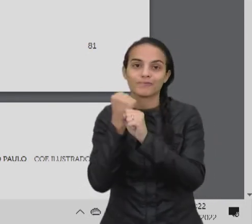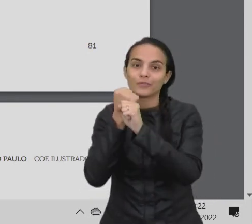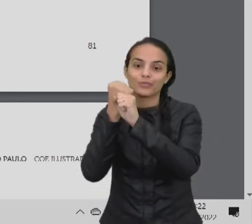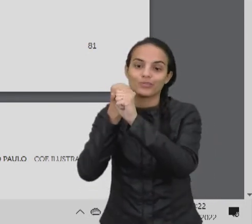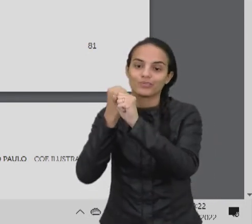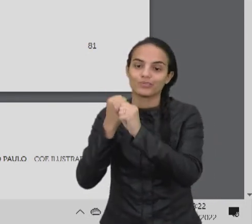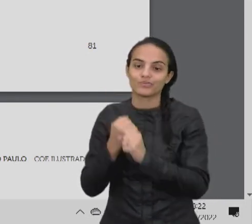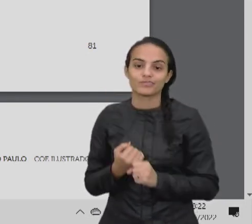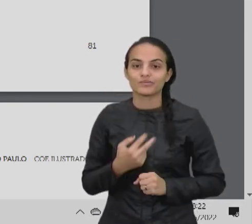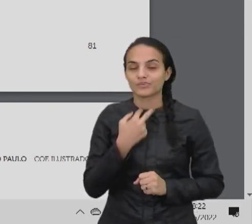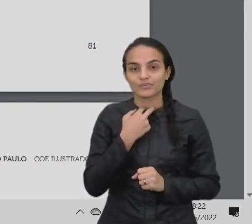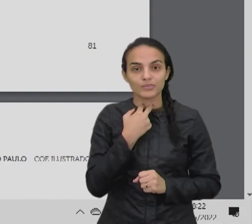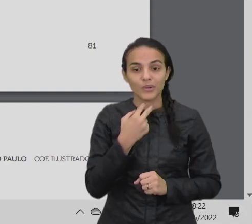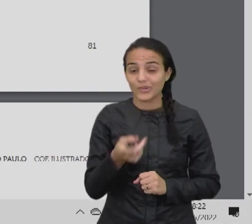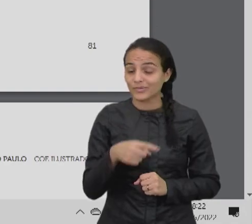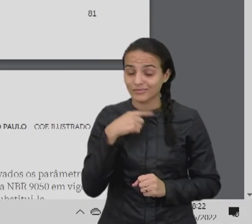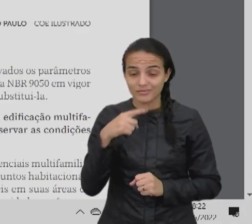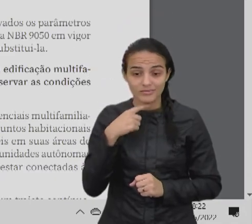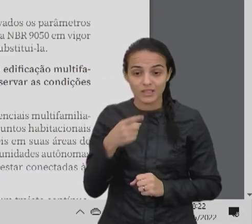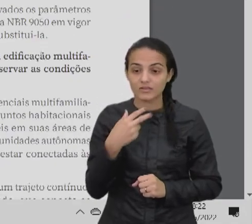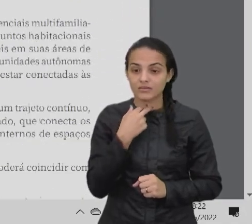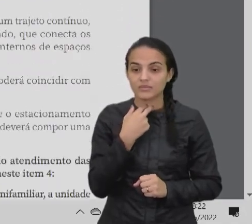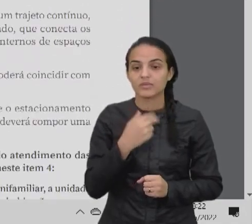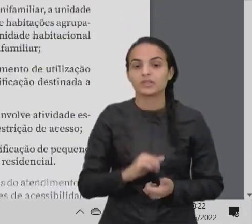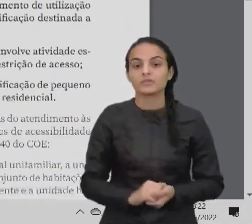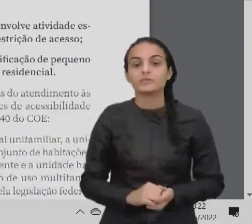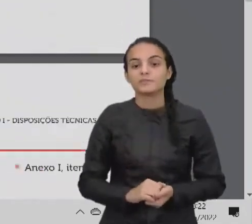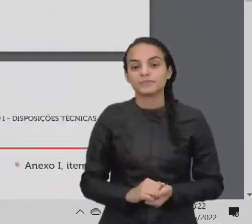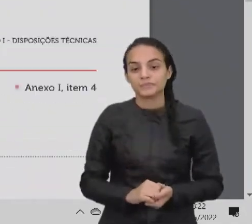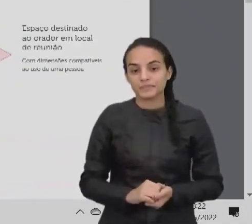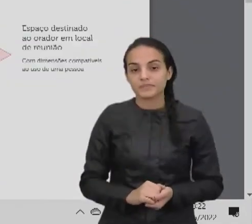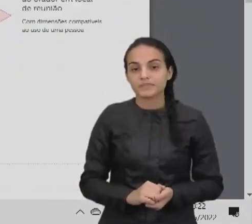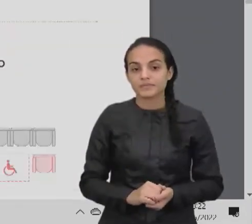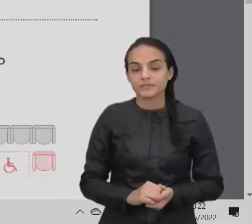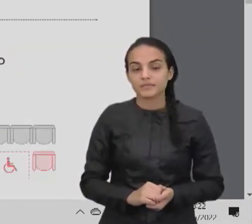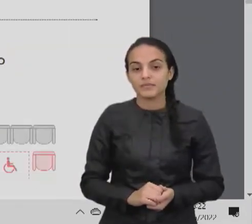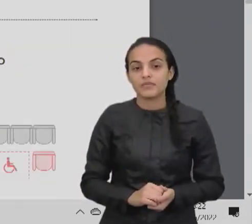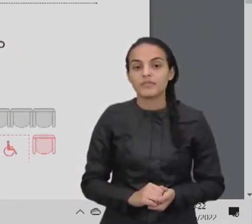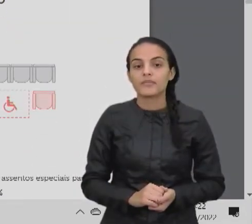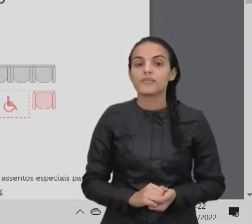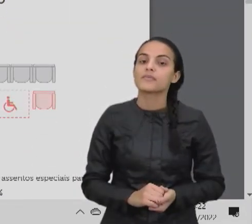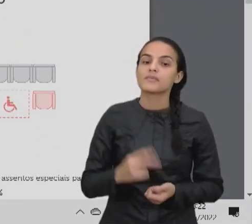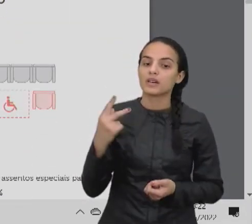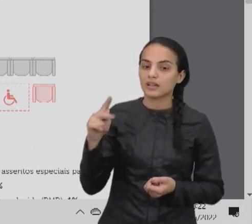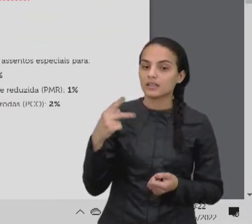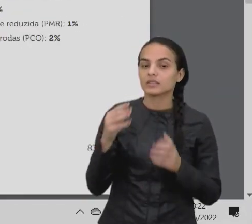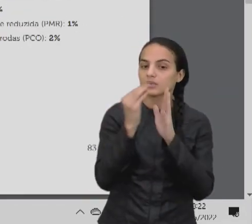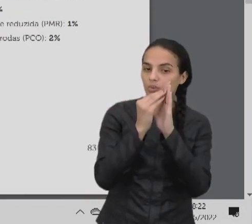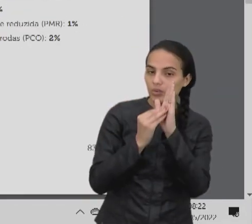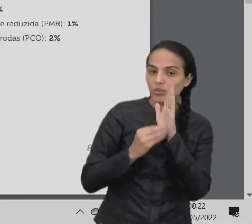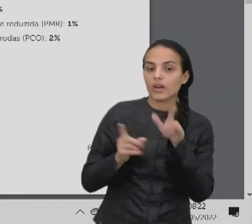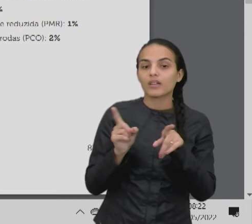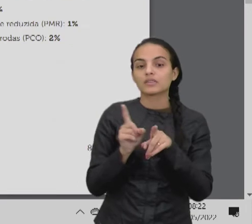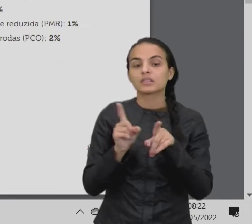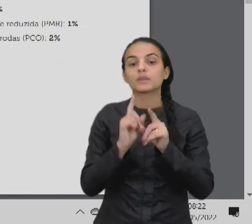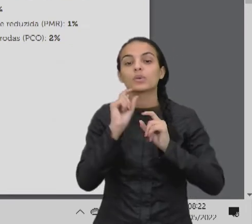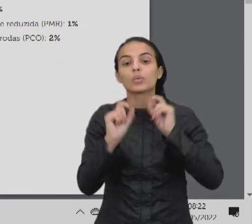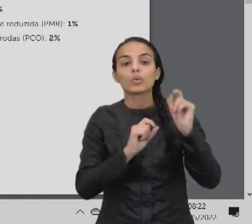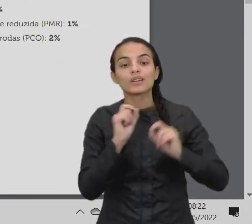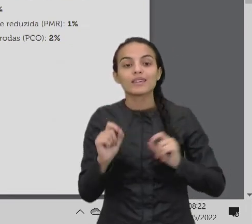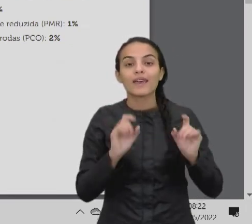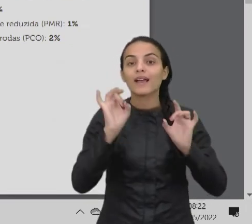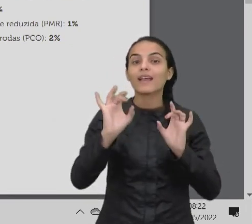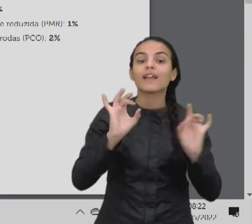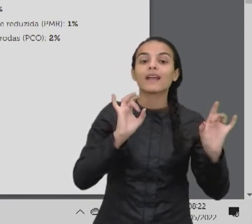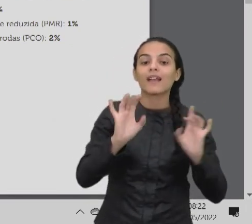de jeito nenhum posso mexer nessa área, né? E eles colocaram aqui o que é cada